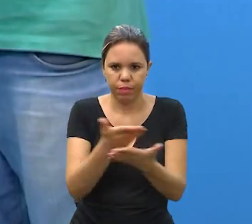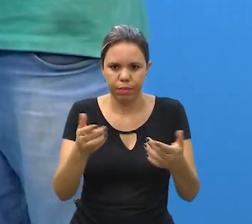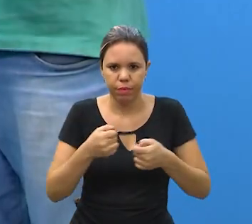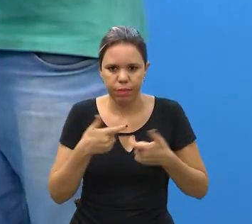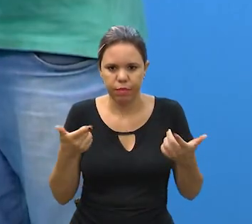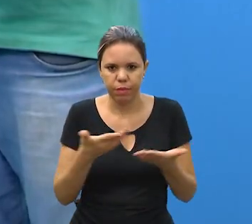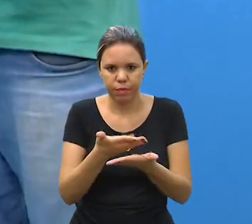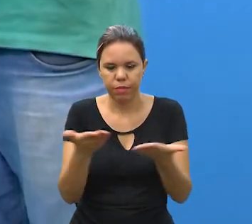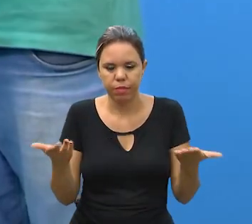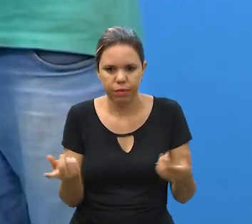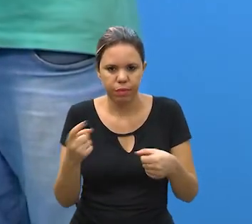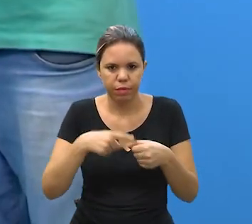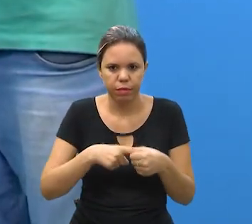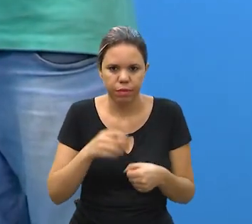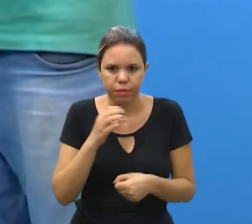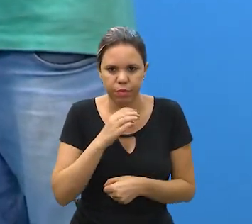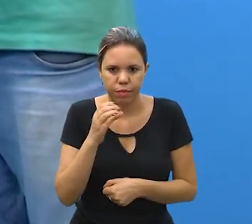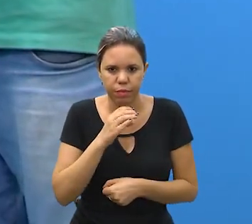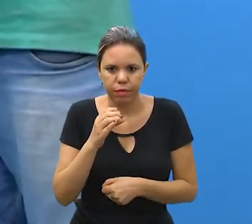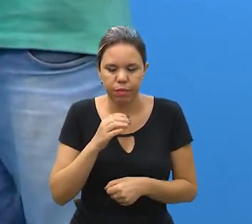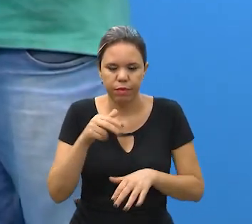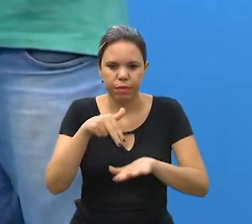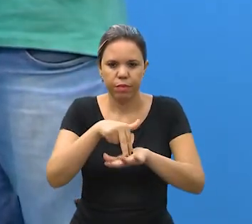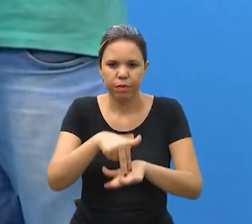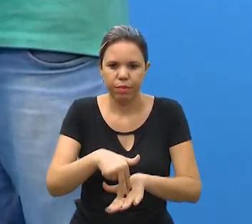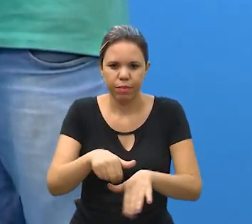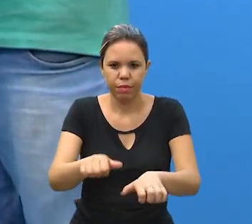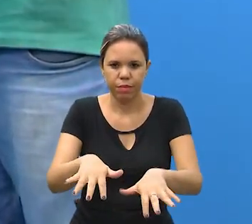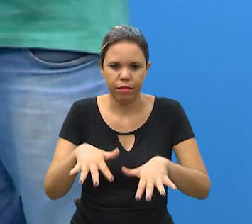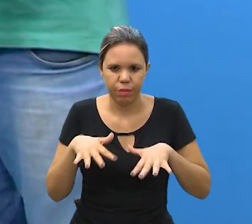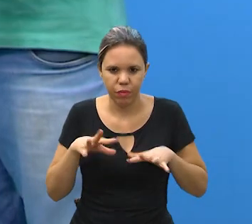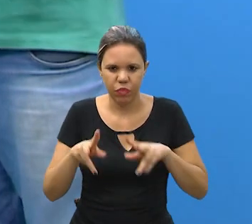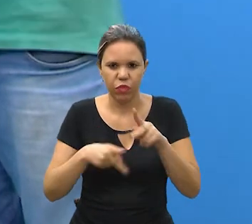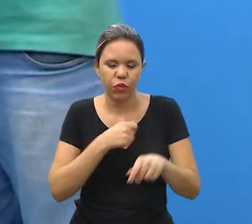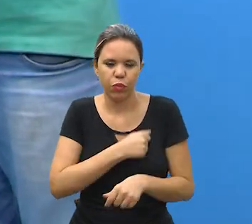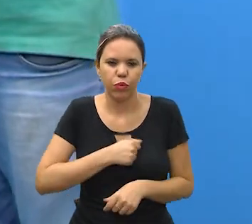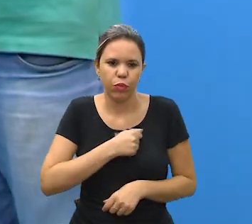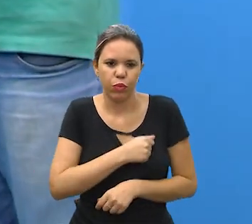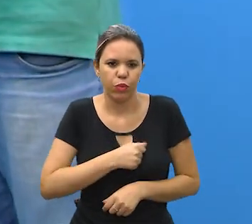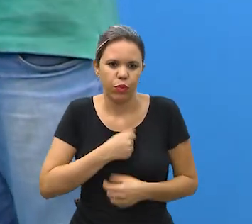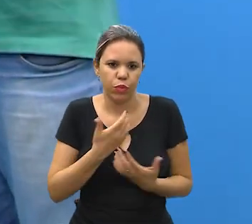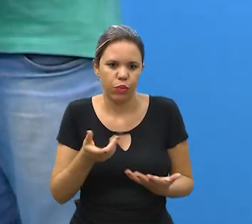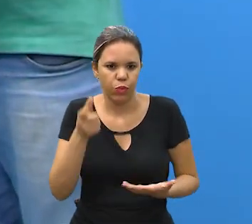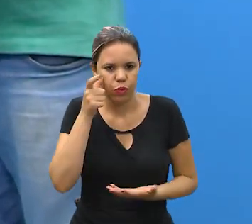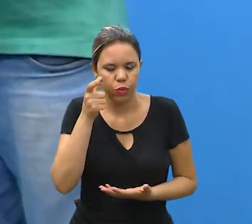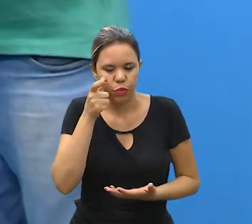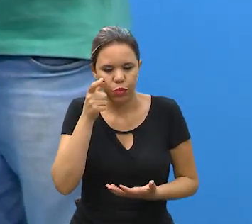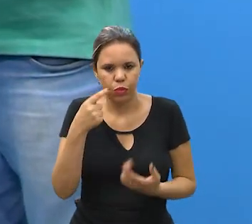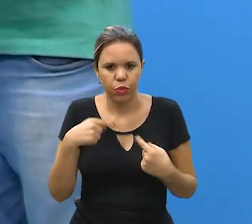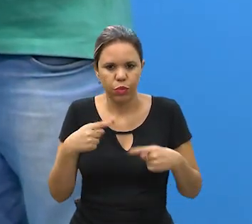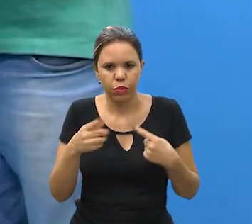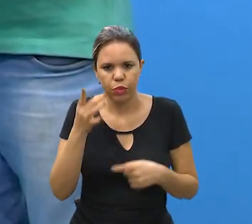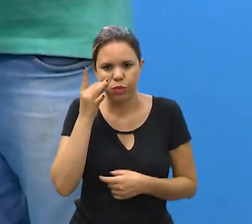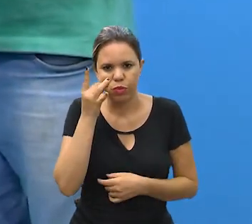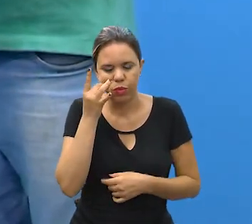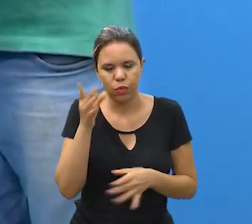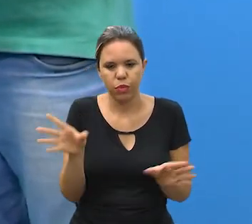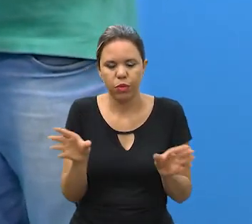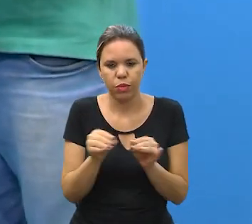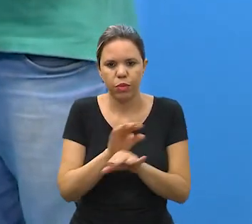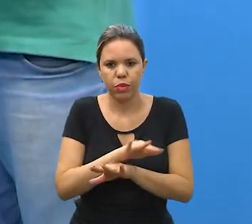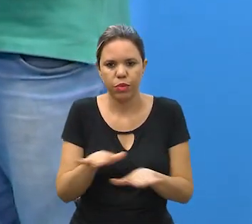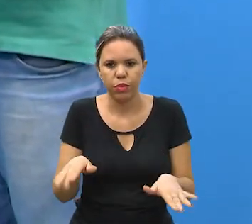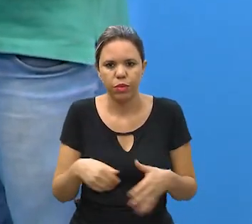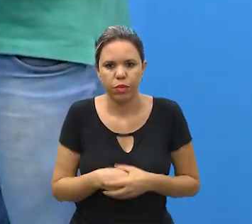sucesso e sorte para vocês, que voltem logo para os palcos, porque todo mundo sente saudade de ouvir música presencial. Pra